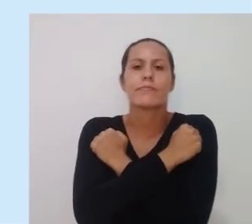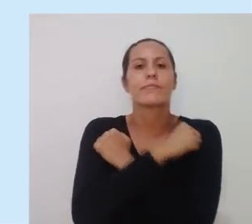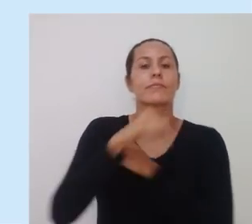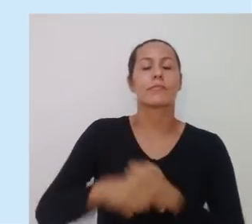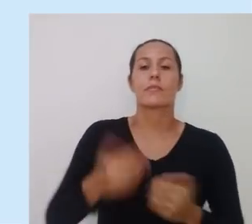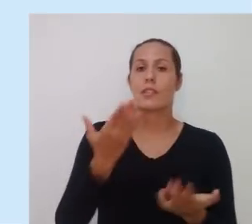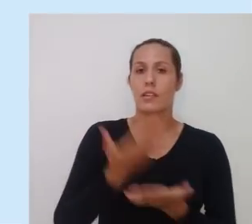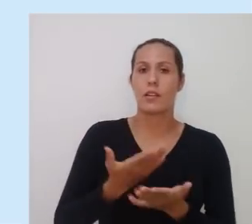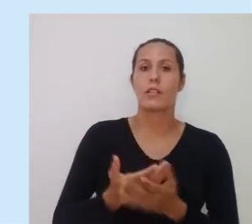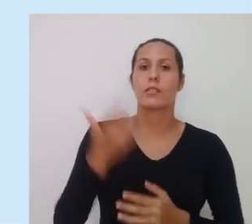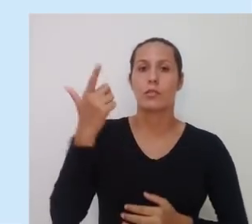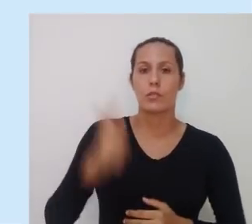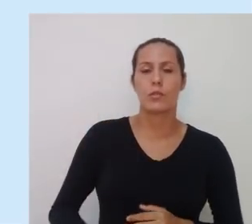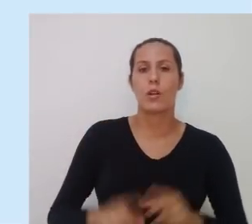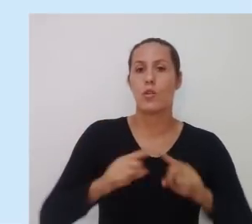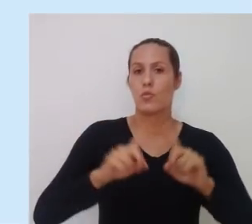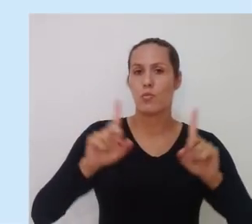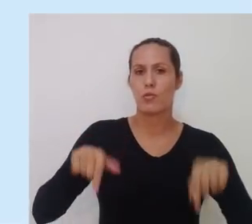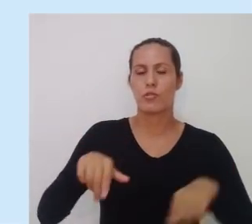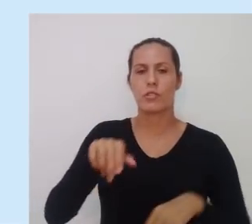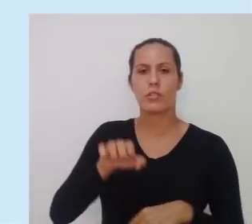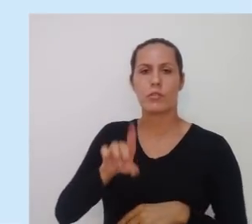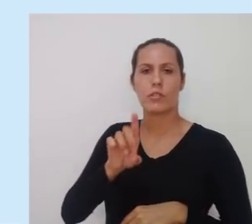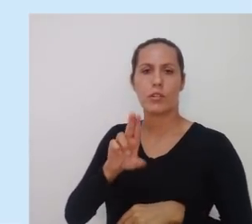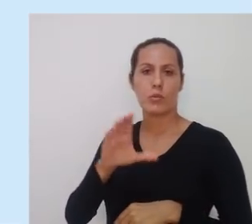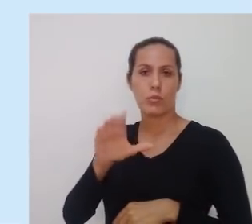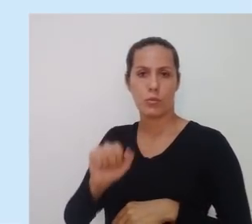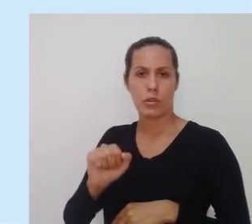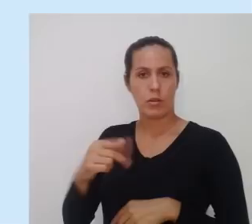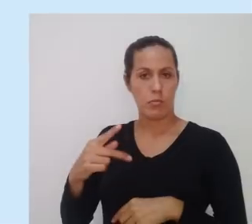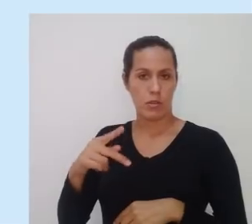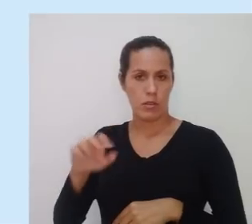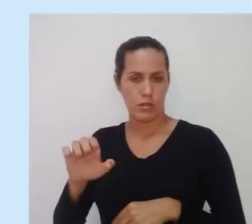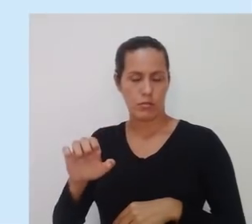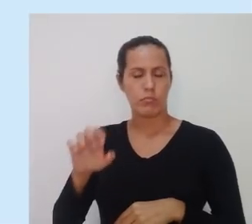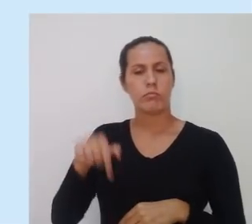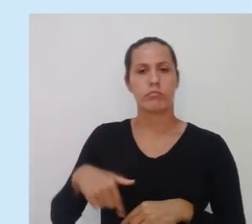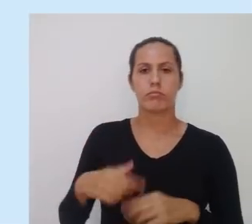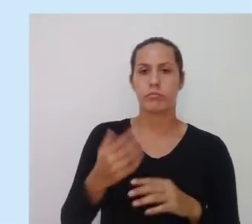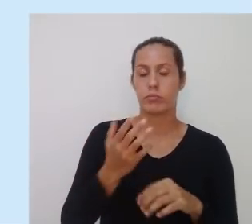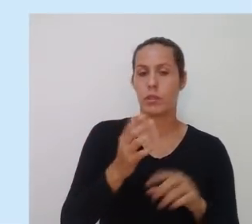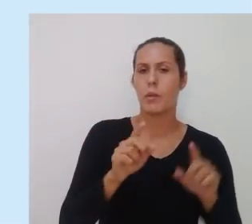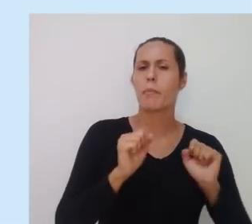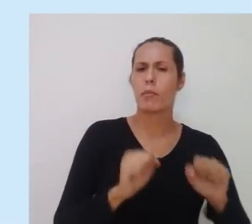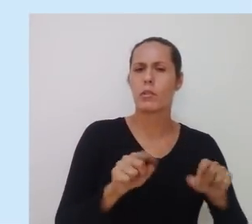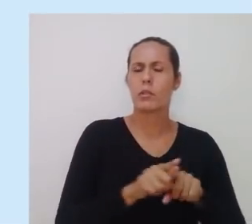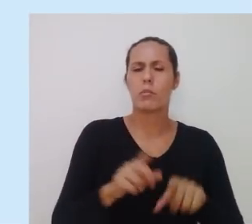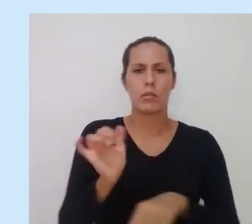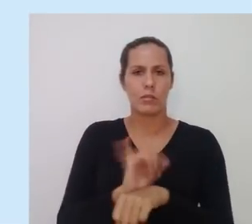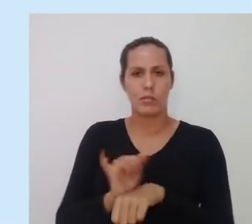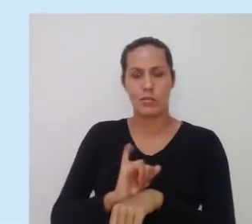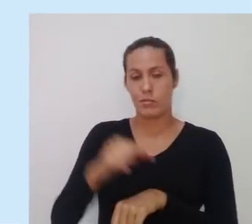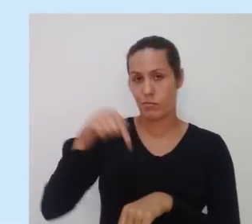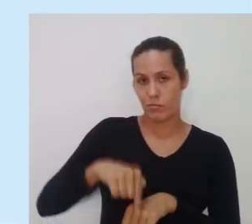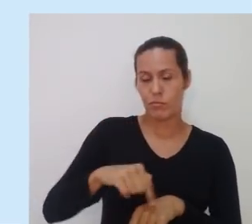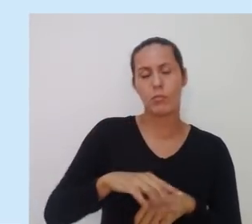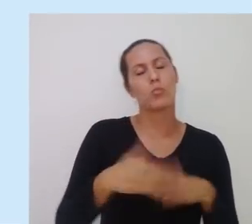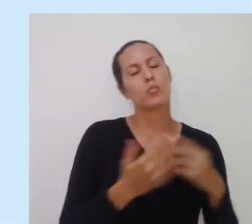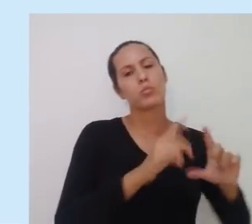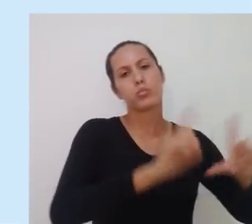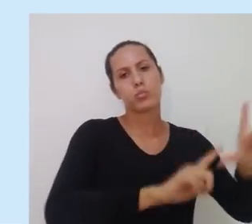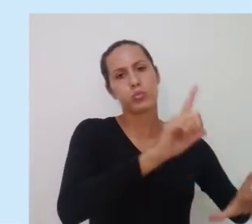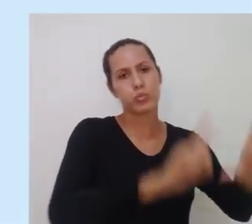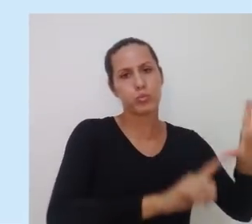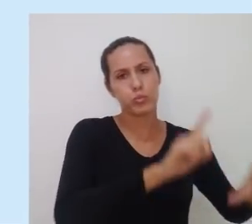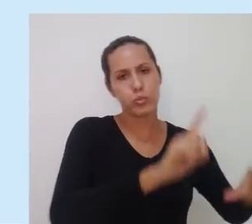abraçados em mais uma aula do projeto EducaPE. Assista nossas aulas pela TV aberta. Se